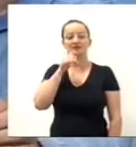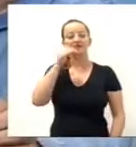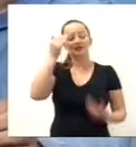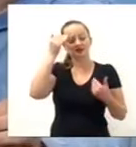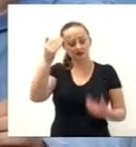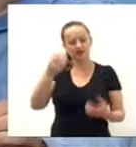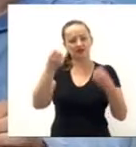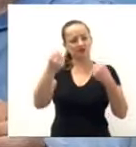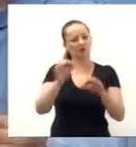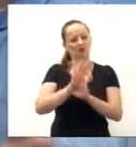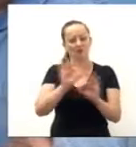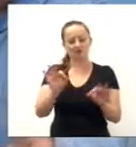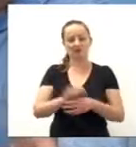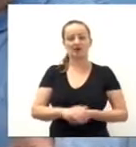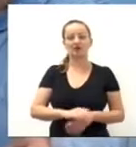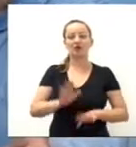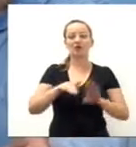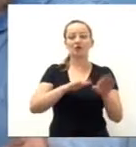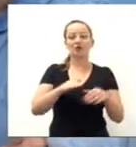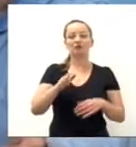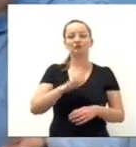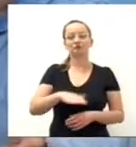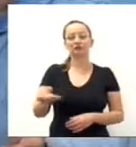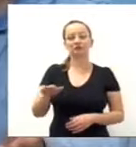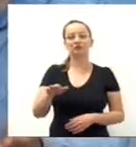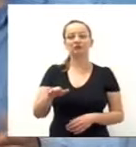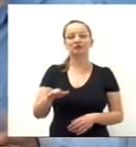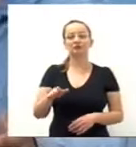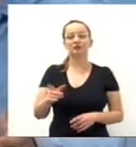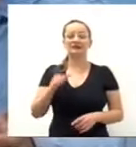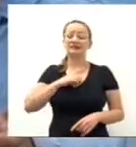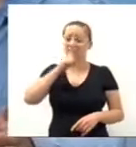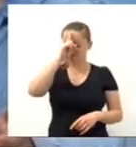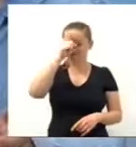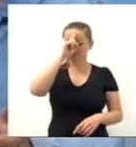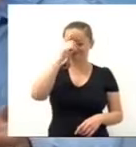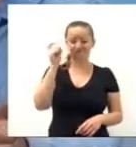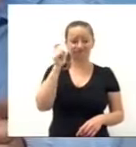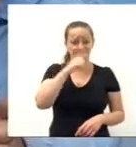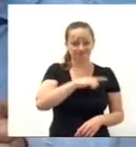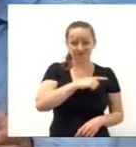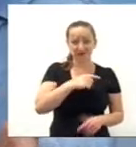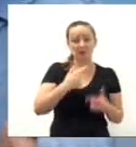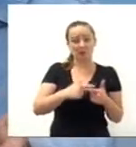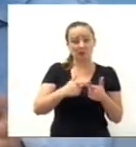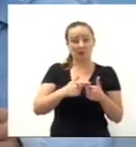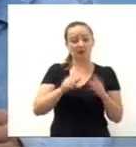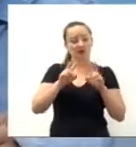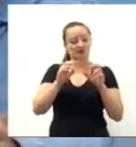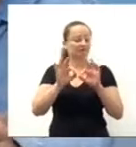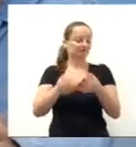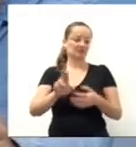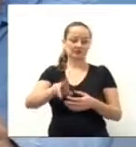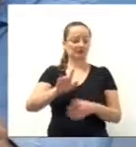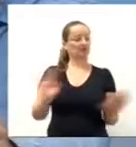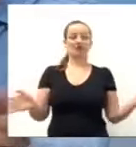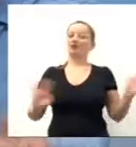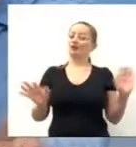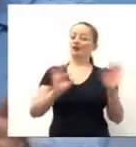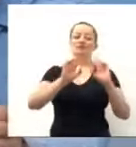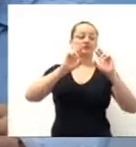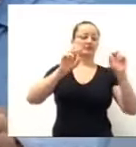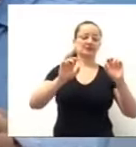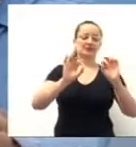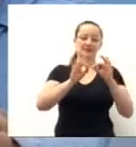explicação. Alguns alunos também, por outro lado, estão com alguma dificuldade, porque realmente não é um assunto tão simples, né? Não é simples. A gente está por uma